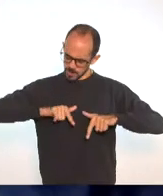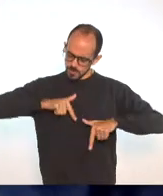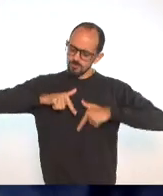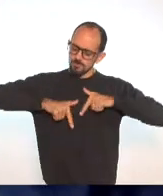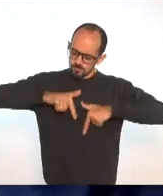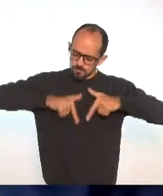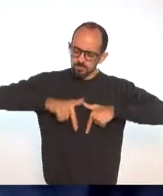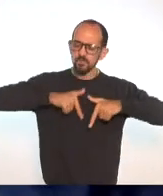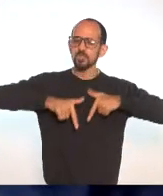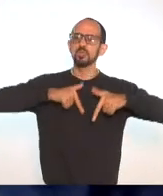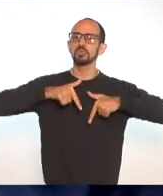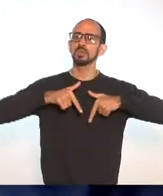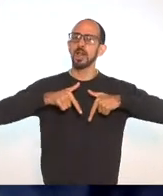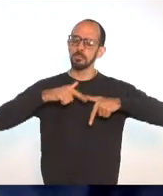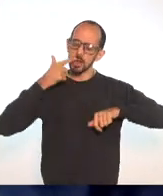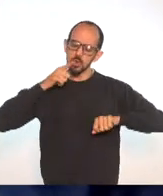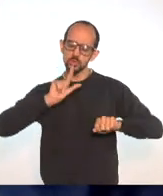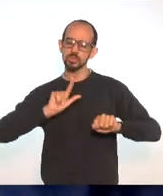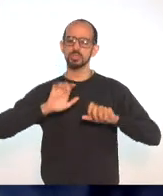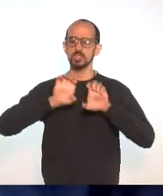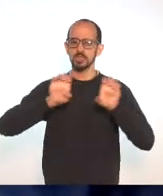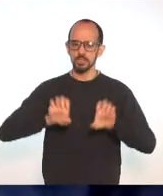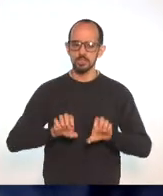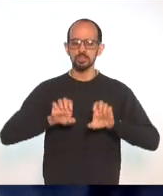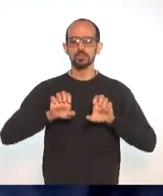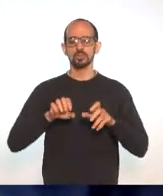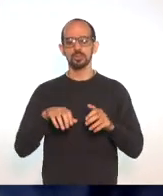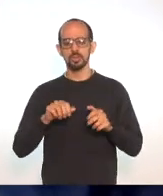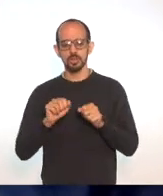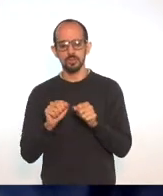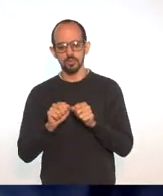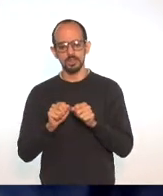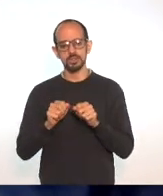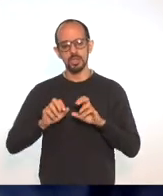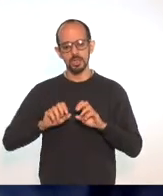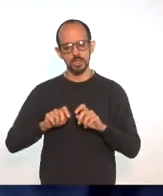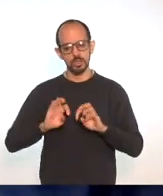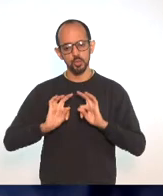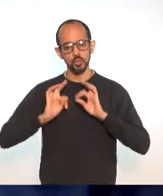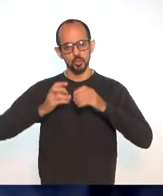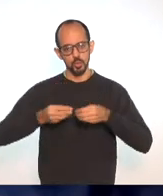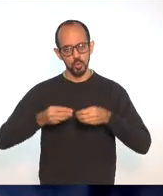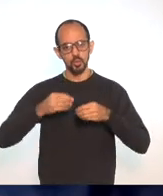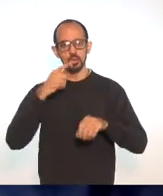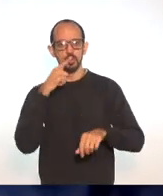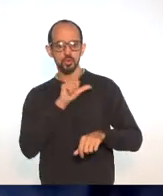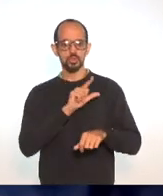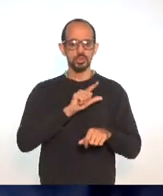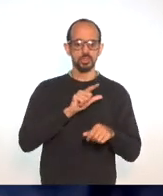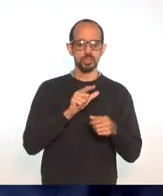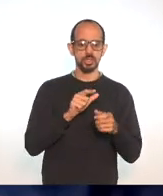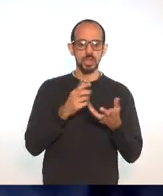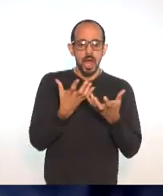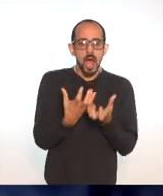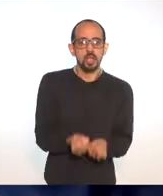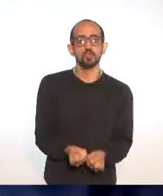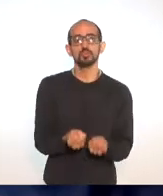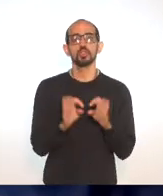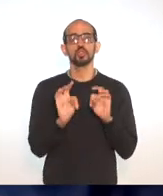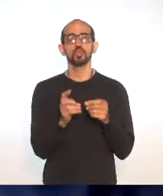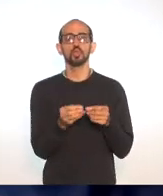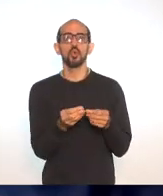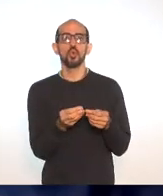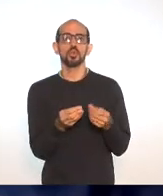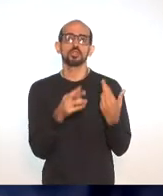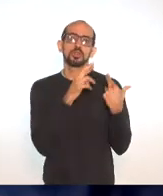busca de se estruturar para que a gente possa cumprir todas as ordens a